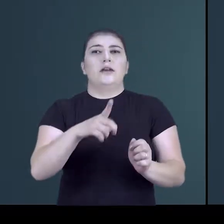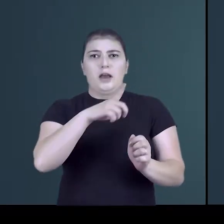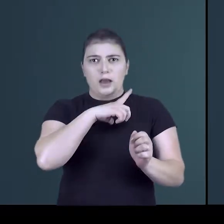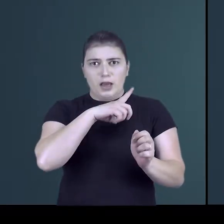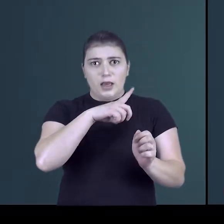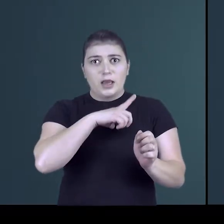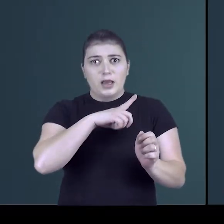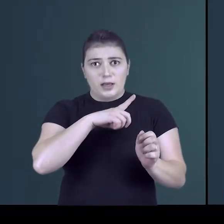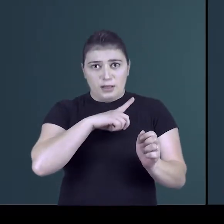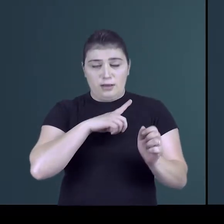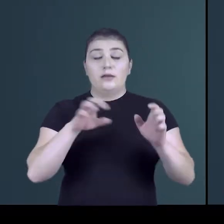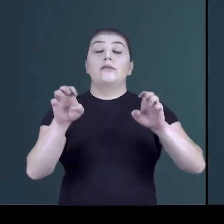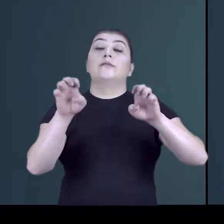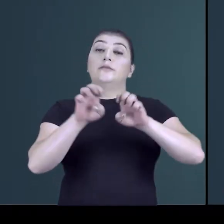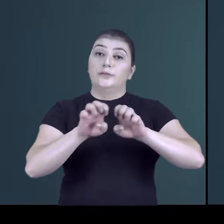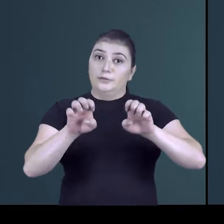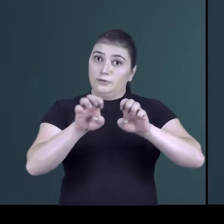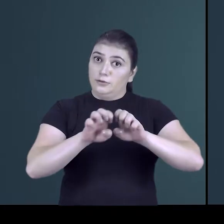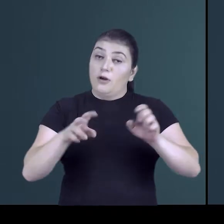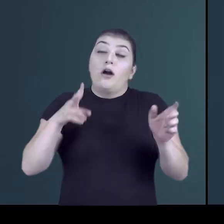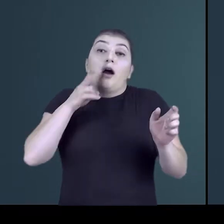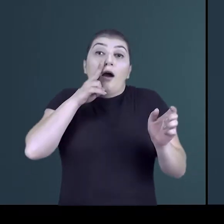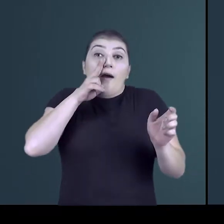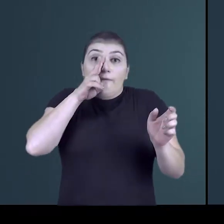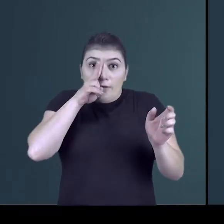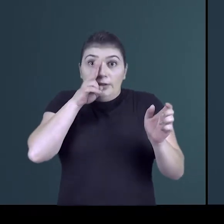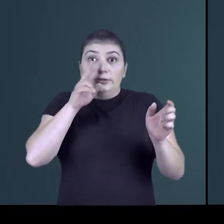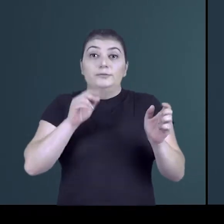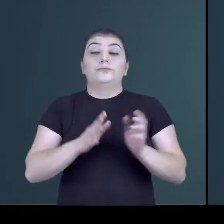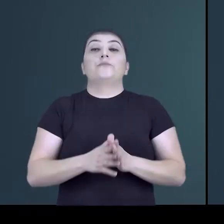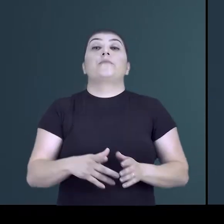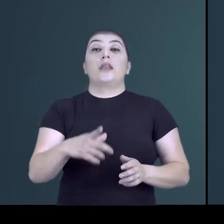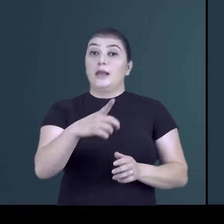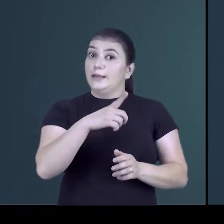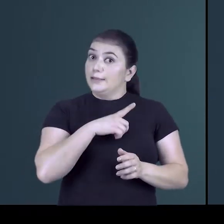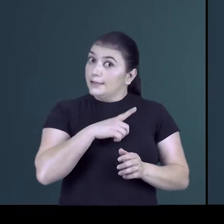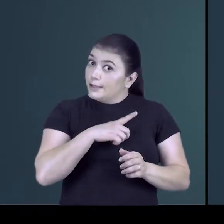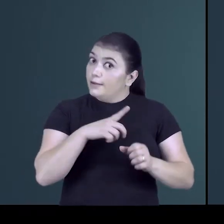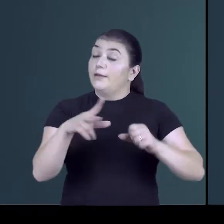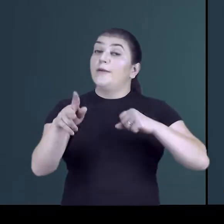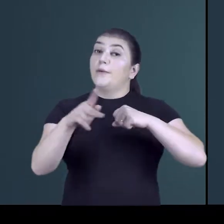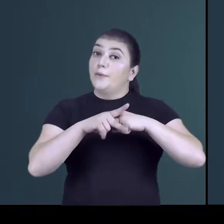oblíquo, possuem uma estrutura bem mais forte. Quando temos